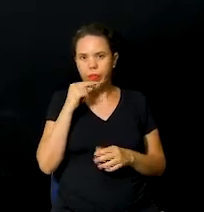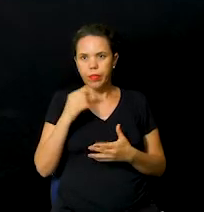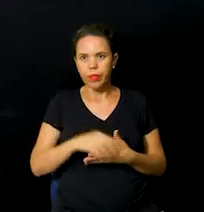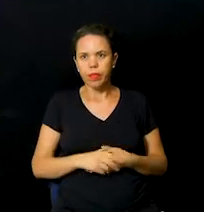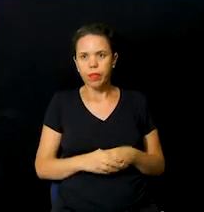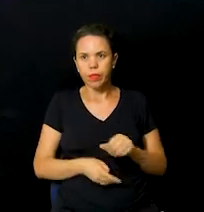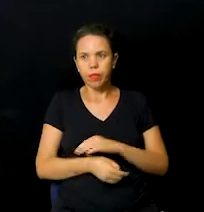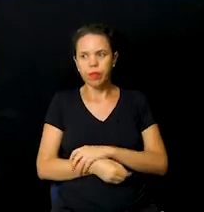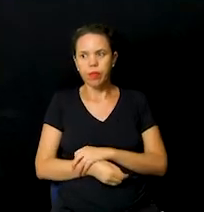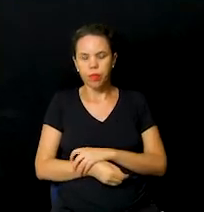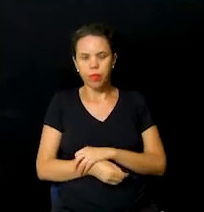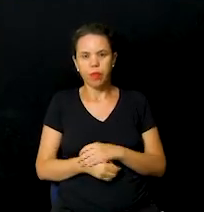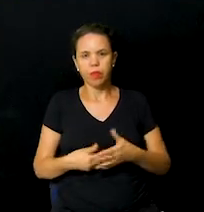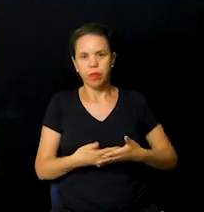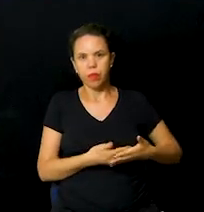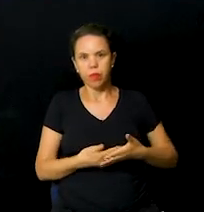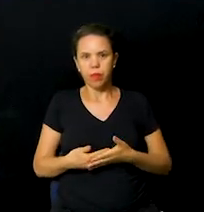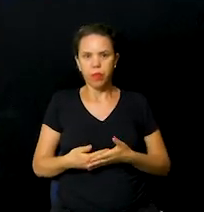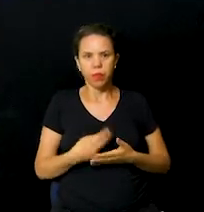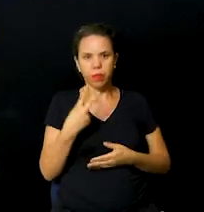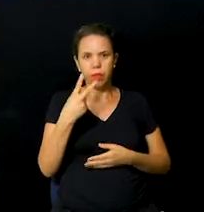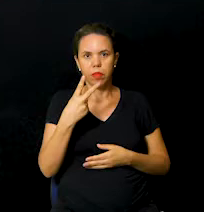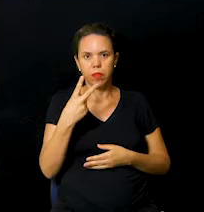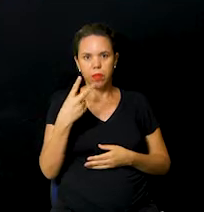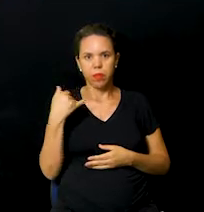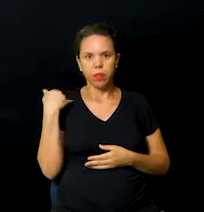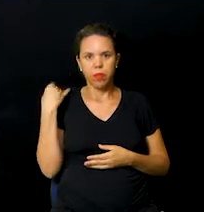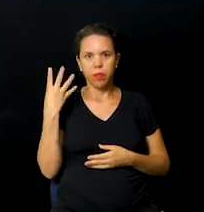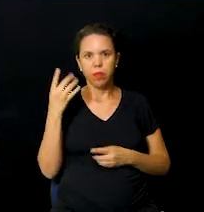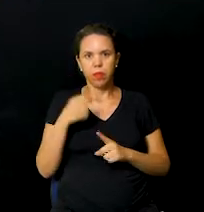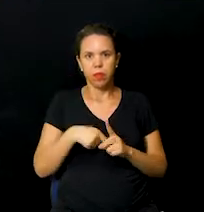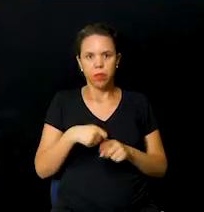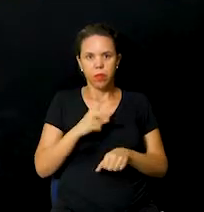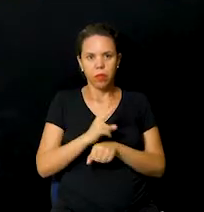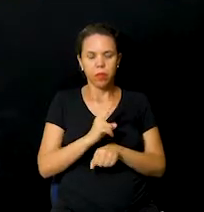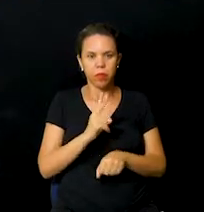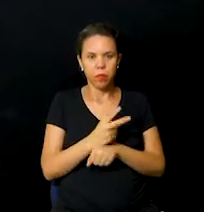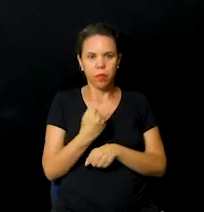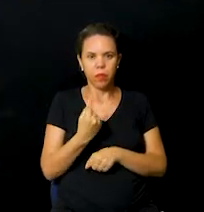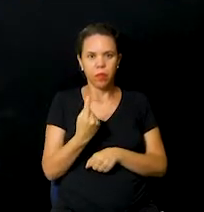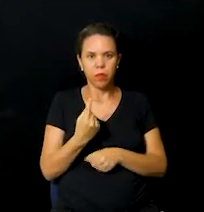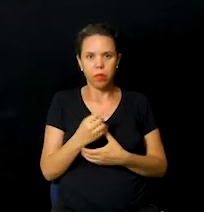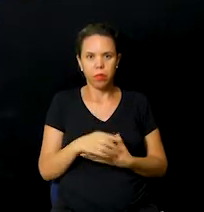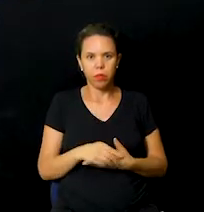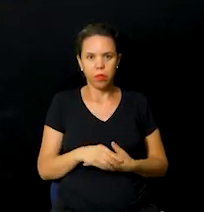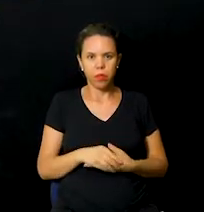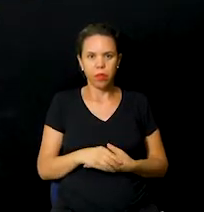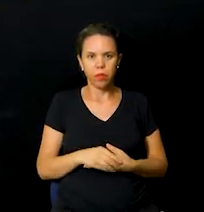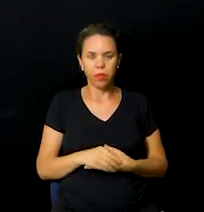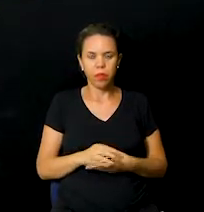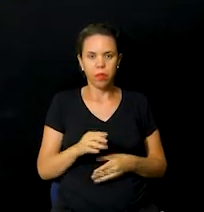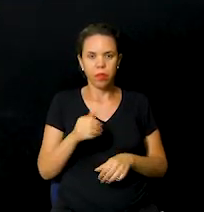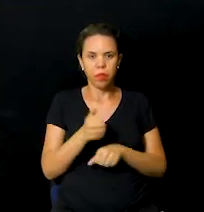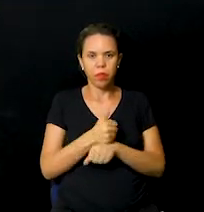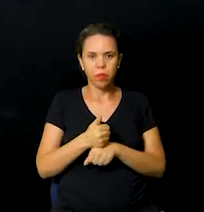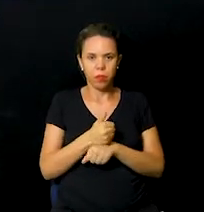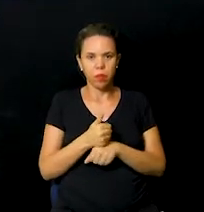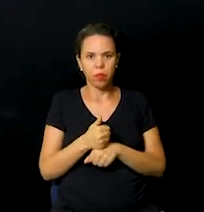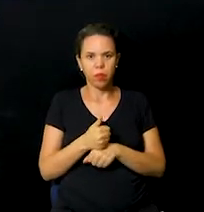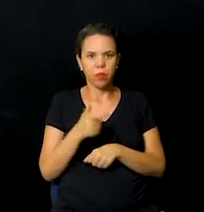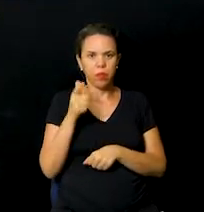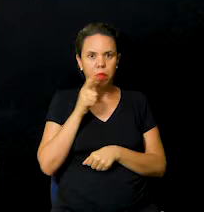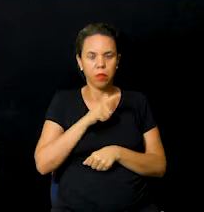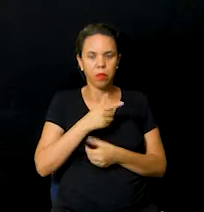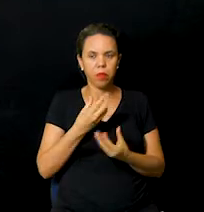né? Então, eu tenho um bebezinho de 2 anos e 4 meses, no qual eu cuido dele sozinha. Então, dentro dessa área,